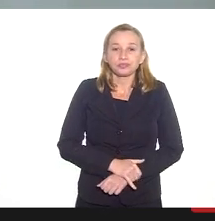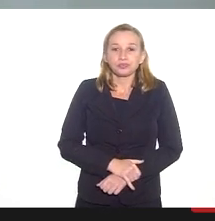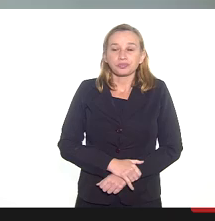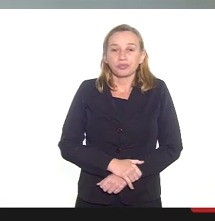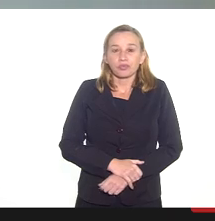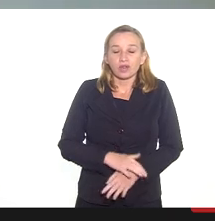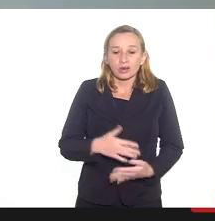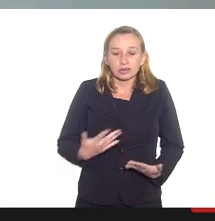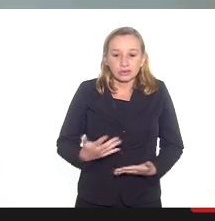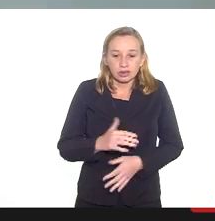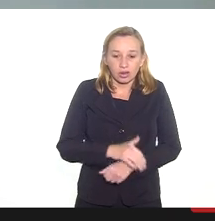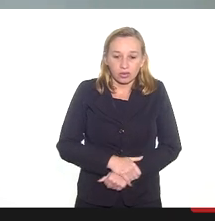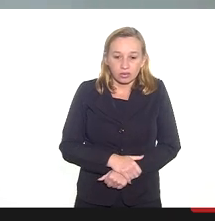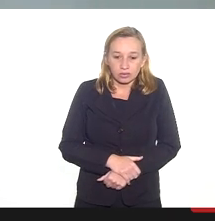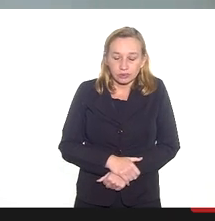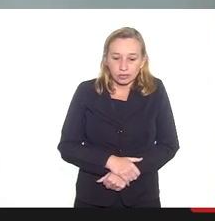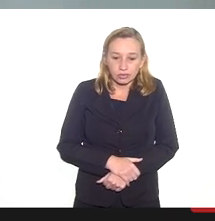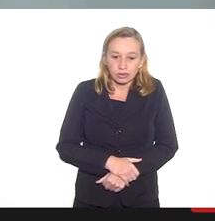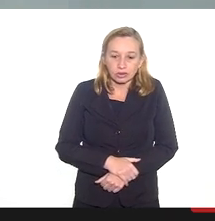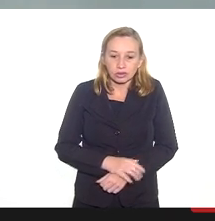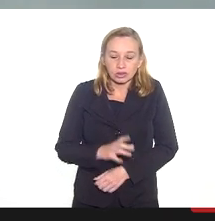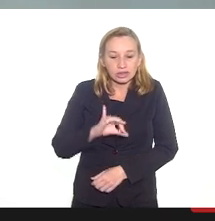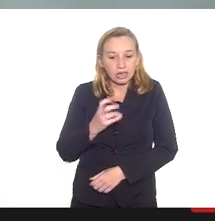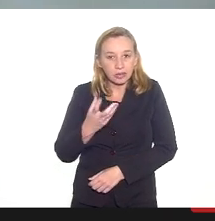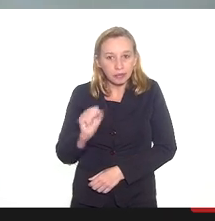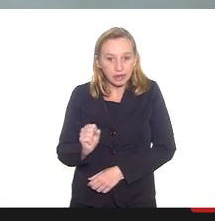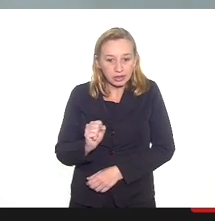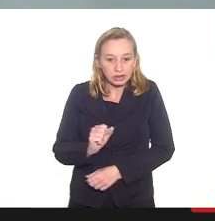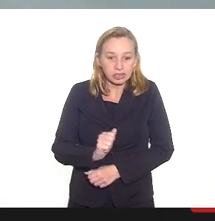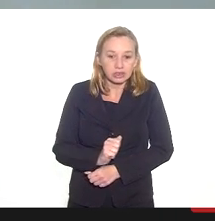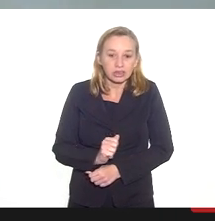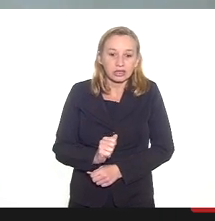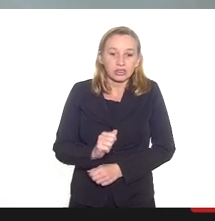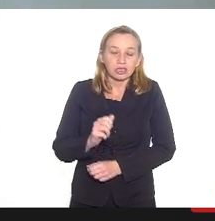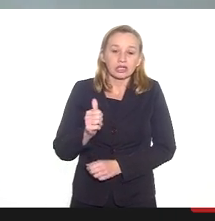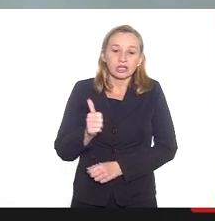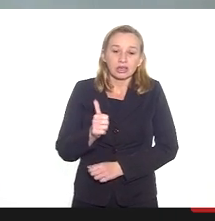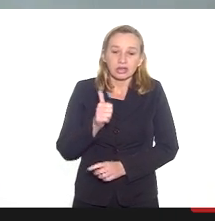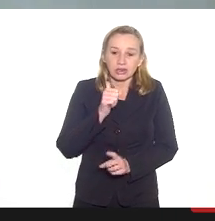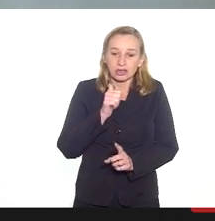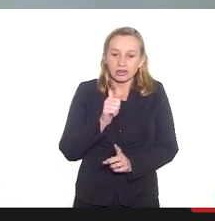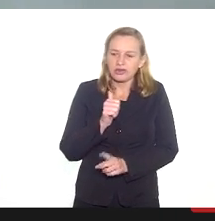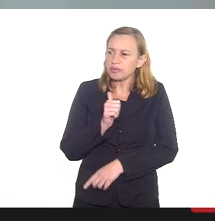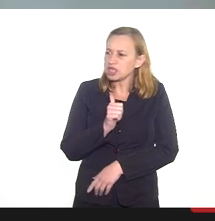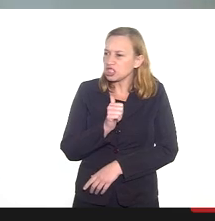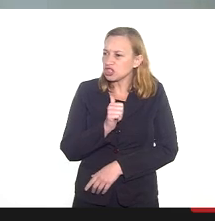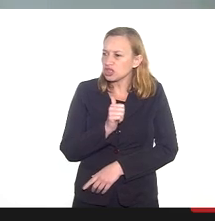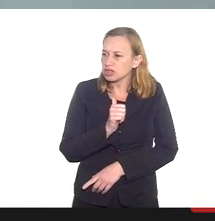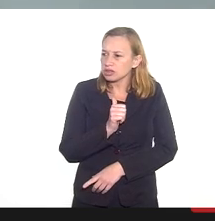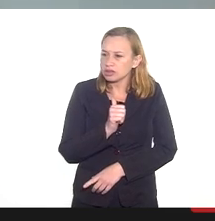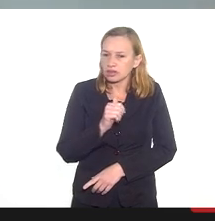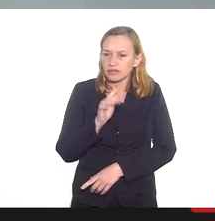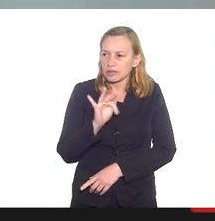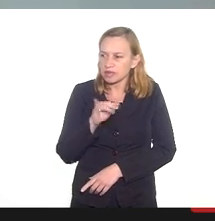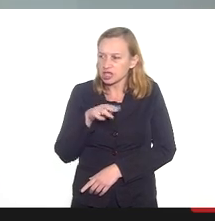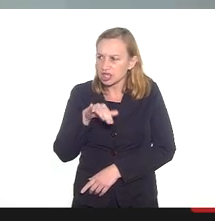Então, o Levante trata-se de uma campanha combativa, feminista, antirracista,